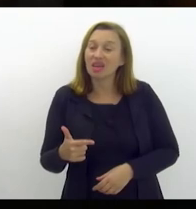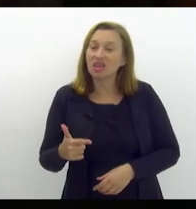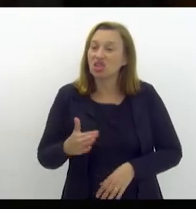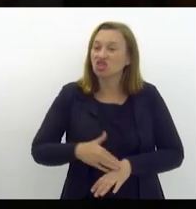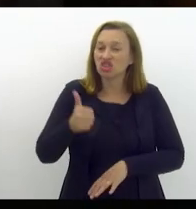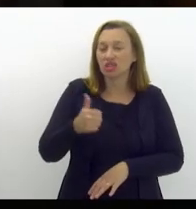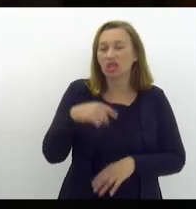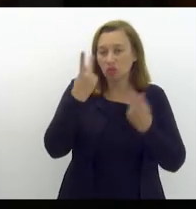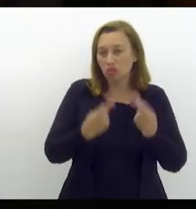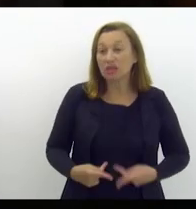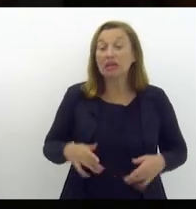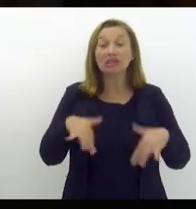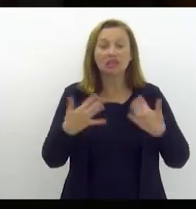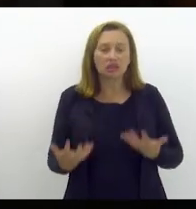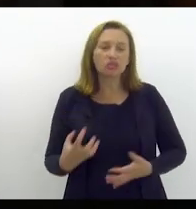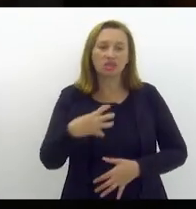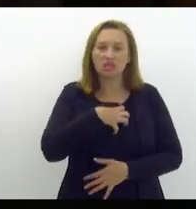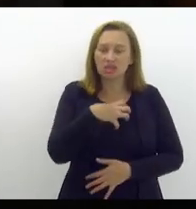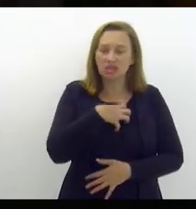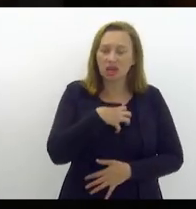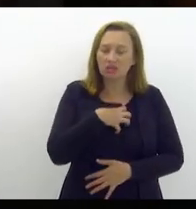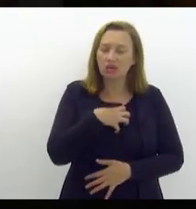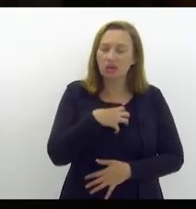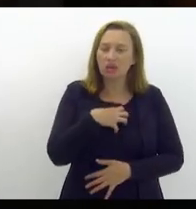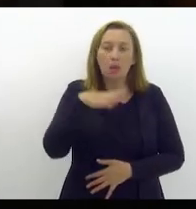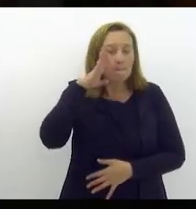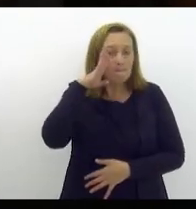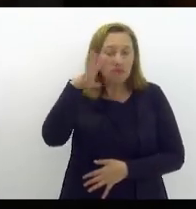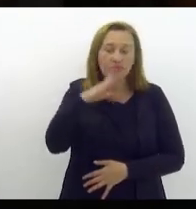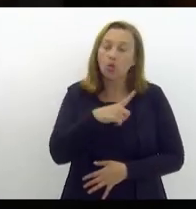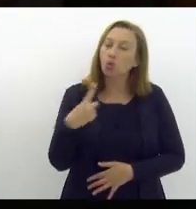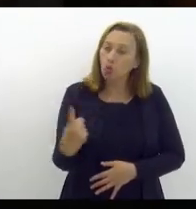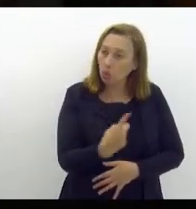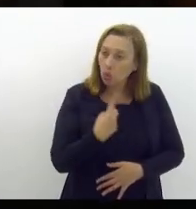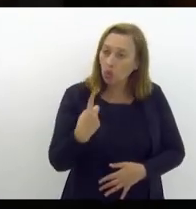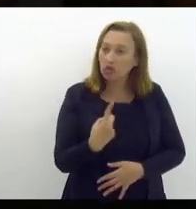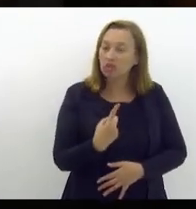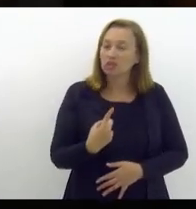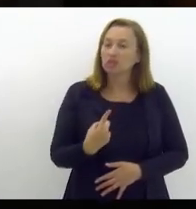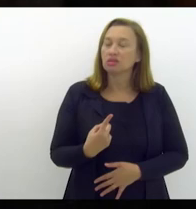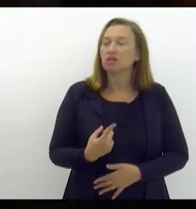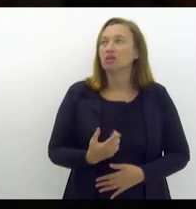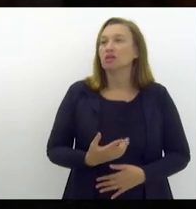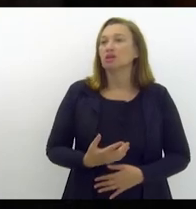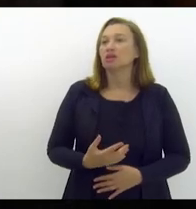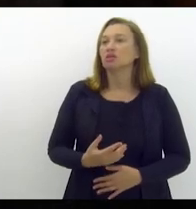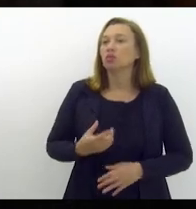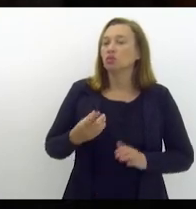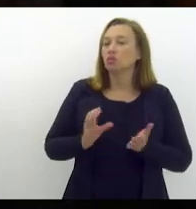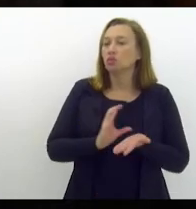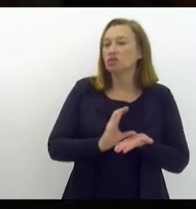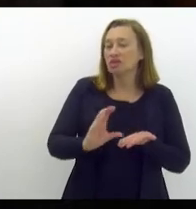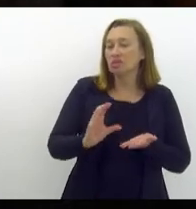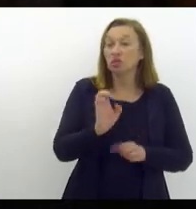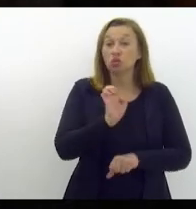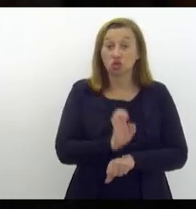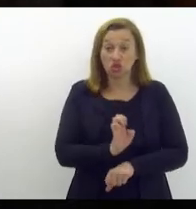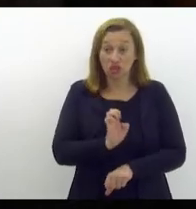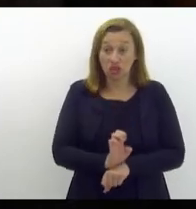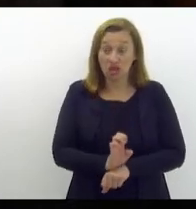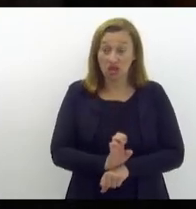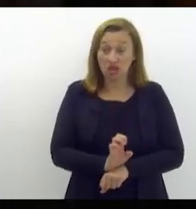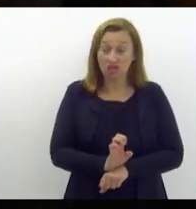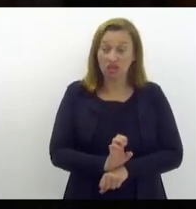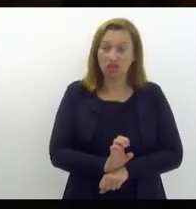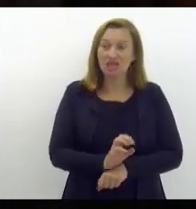dignidade humana. Então, nesse sentido, é fundamental que nós, que vemos que, por exemplo, no orçamento do Estado, de